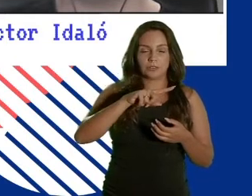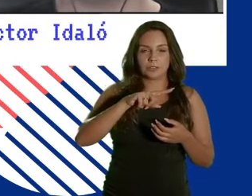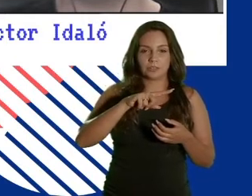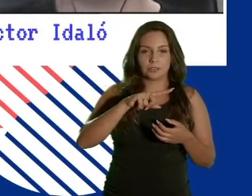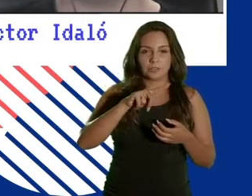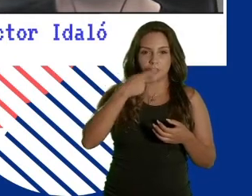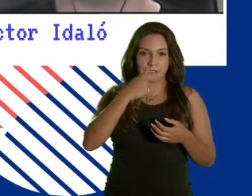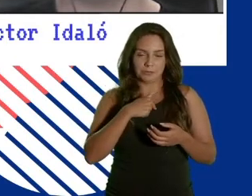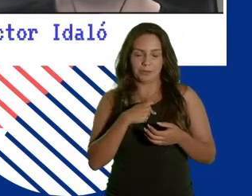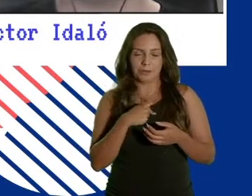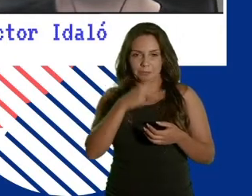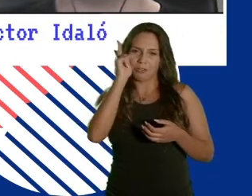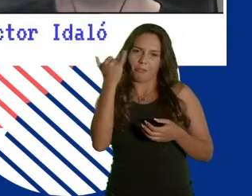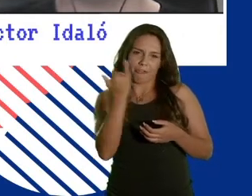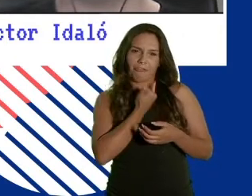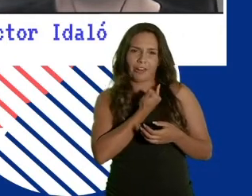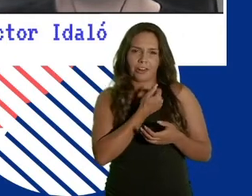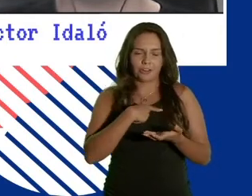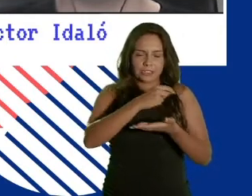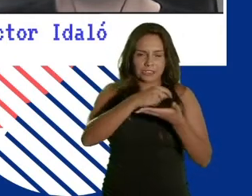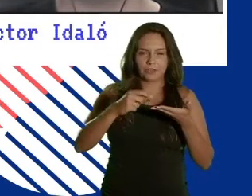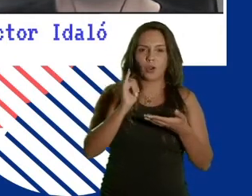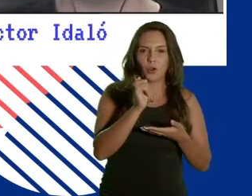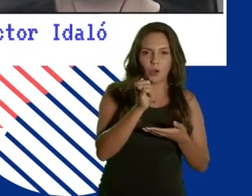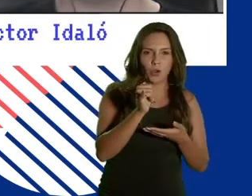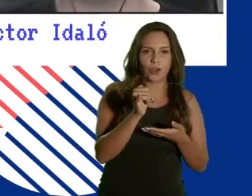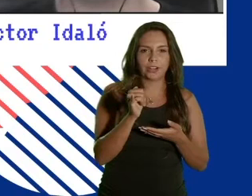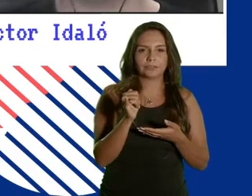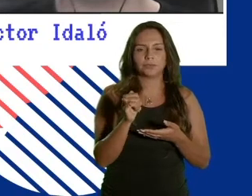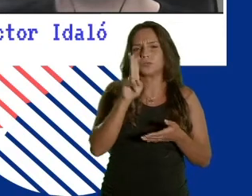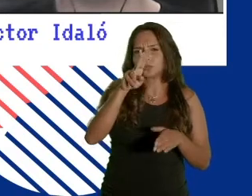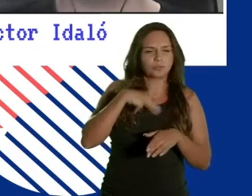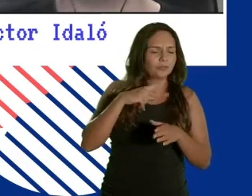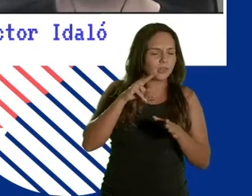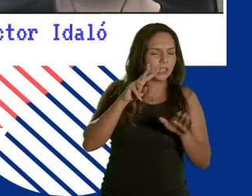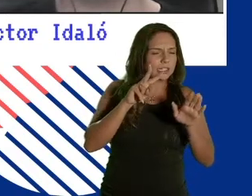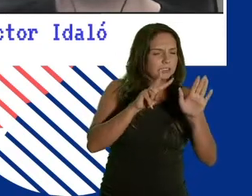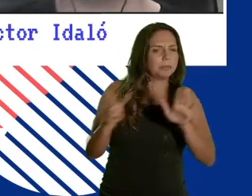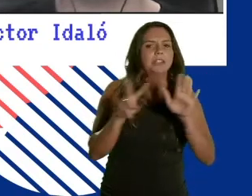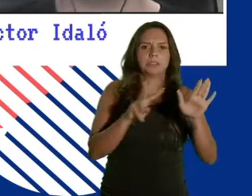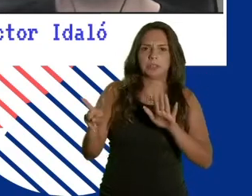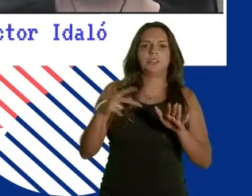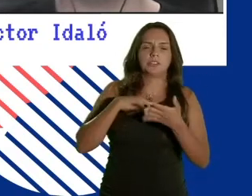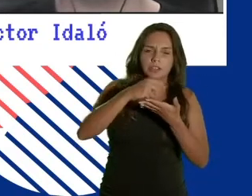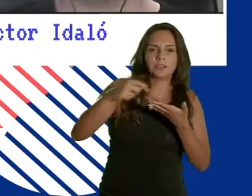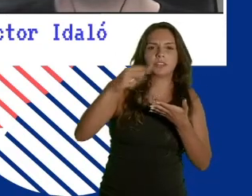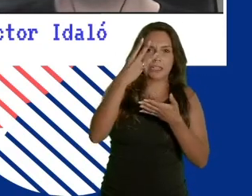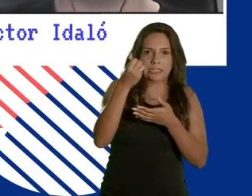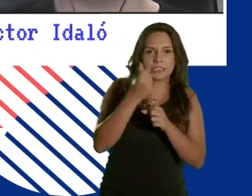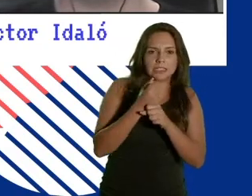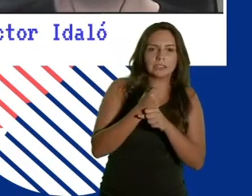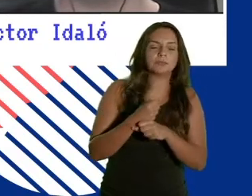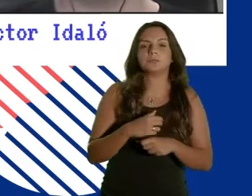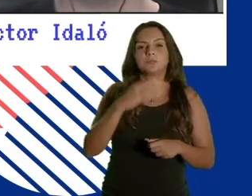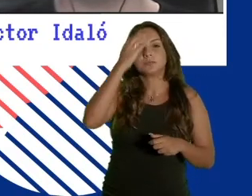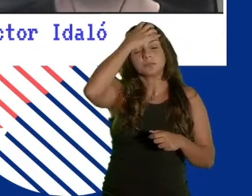dizem para mim assim, eu escrevo a crônica semanal, nunca faltei, nunca, nesses 36 anos.